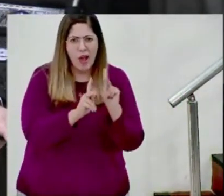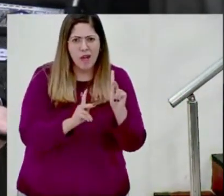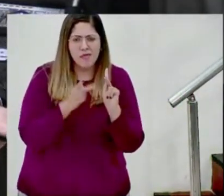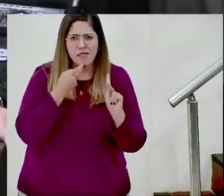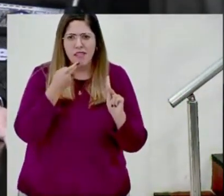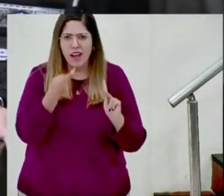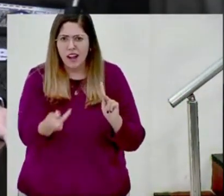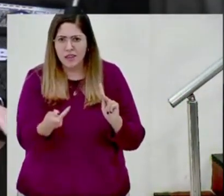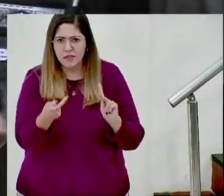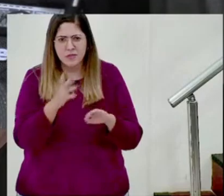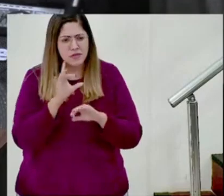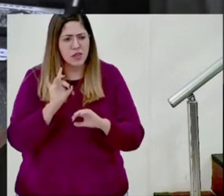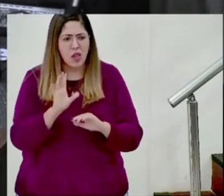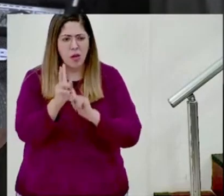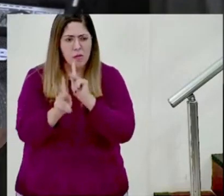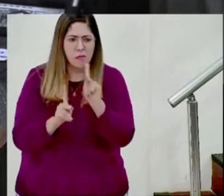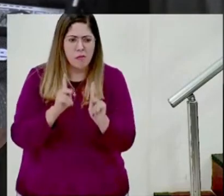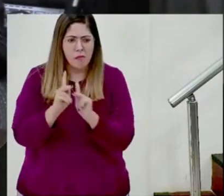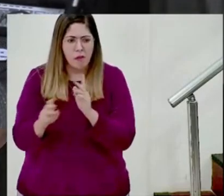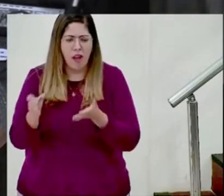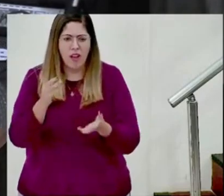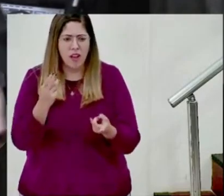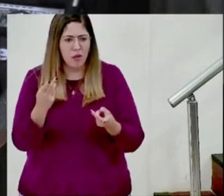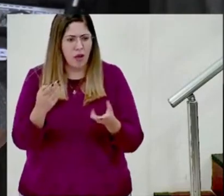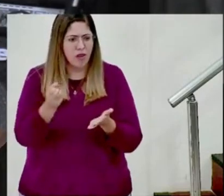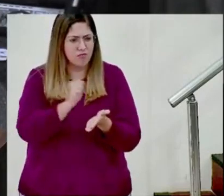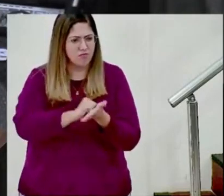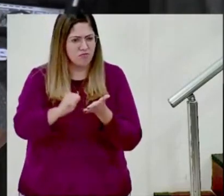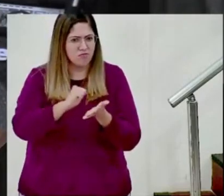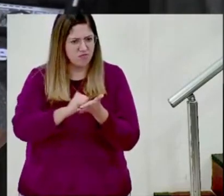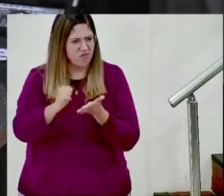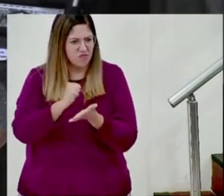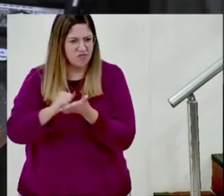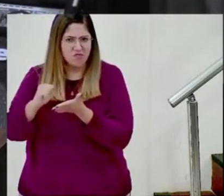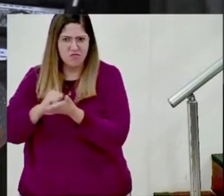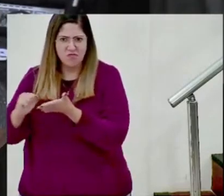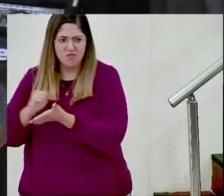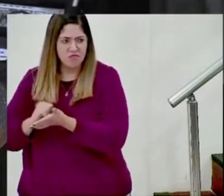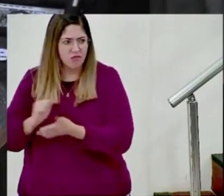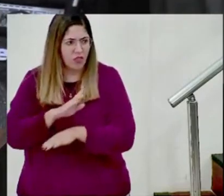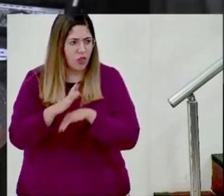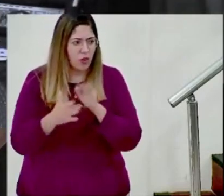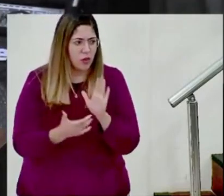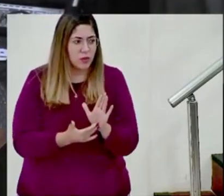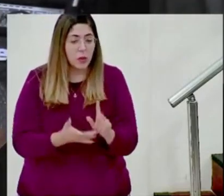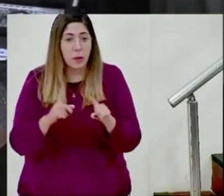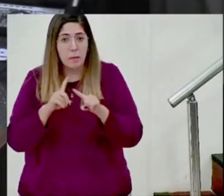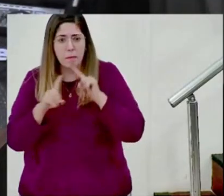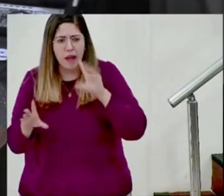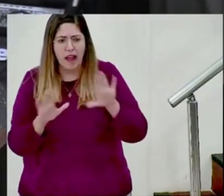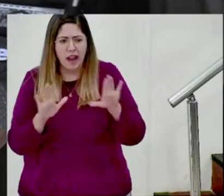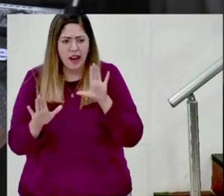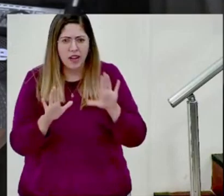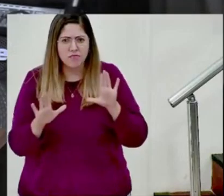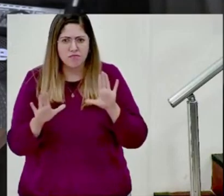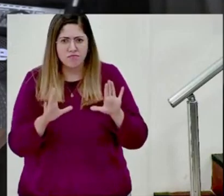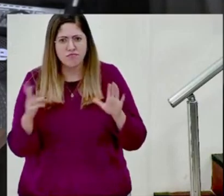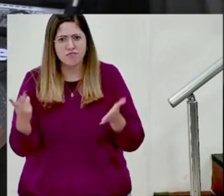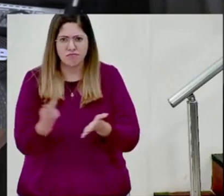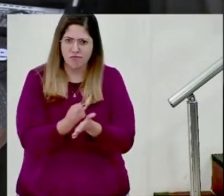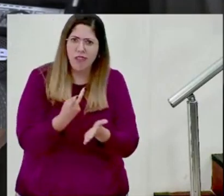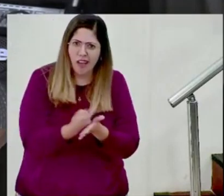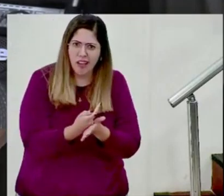não passa assim, sabe, borracha nas partes desagradáveis da história, não. Quando o povo de Israel faz bobagem, a Bíblia conta, não